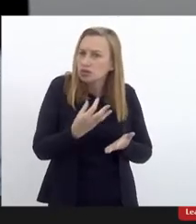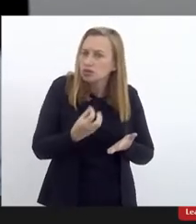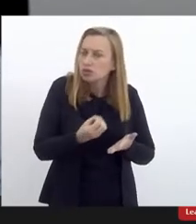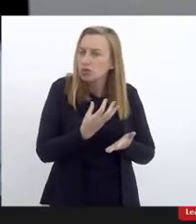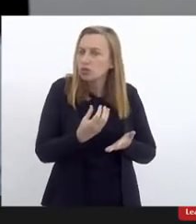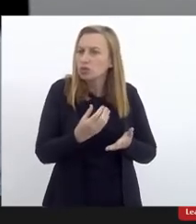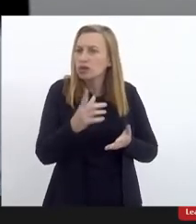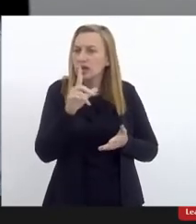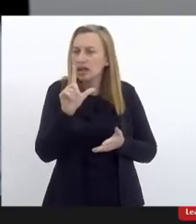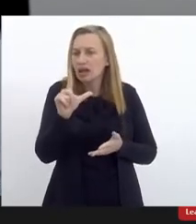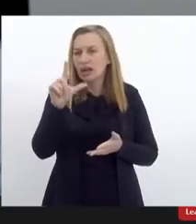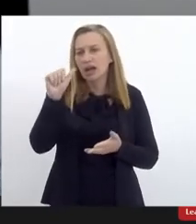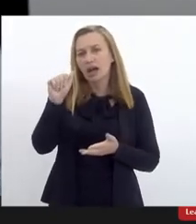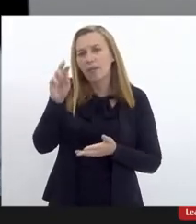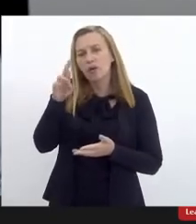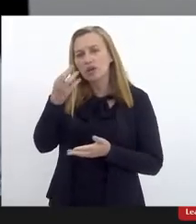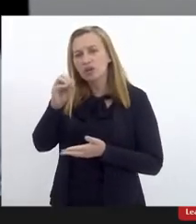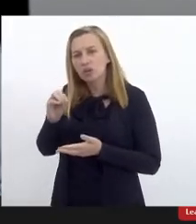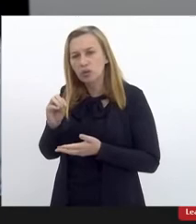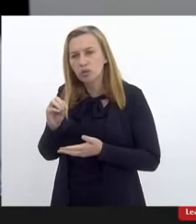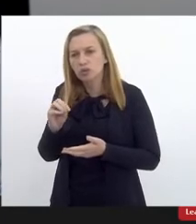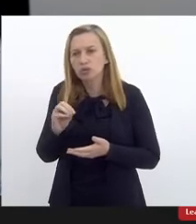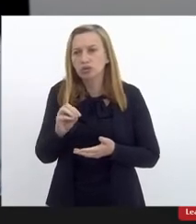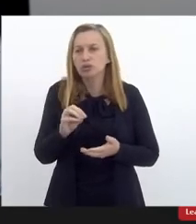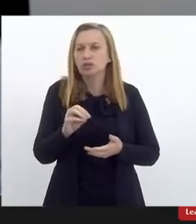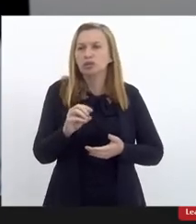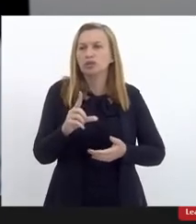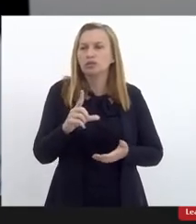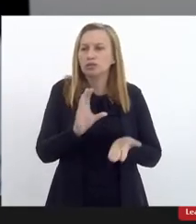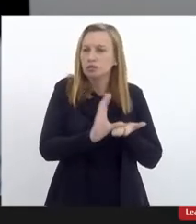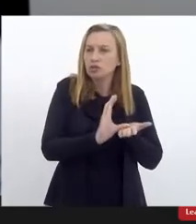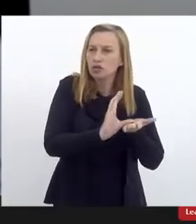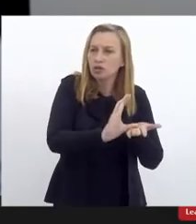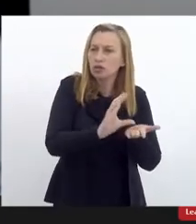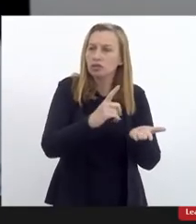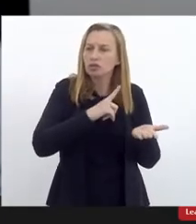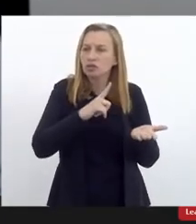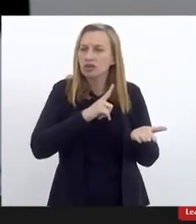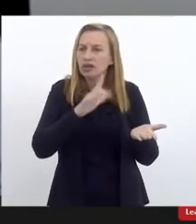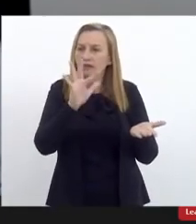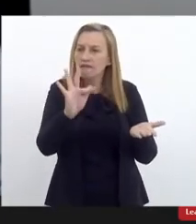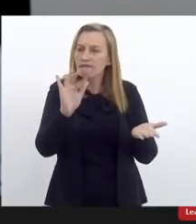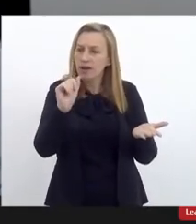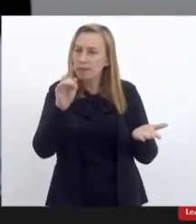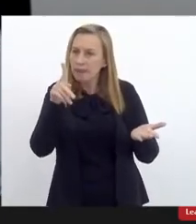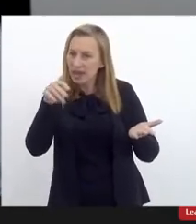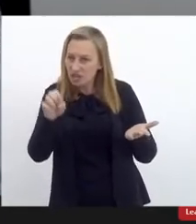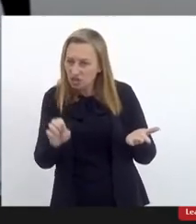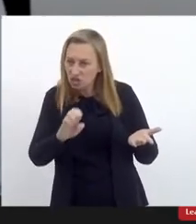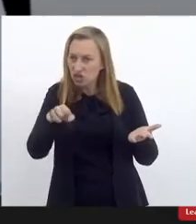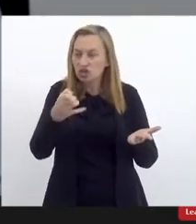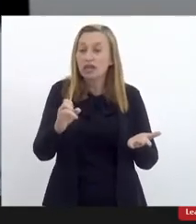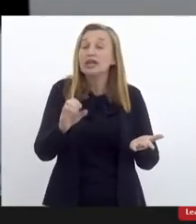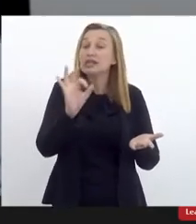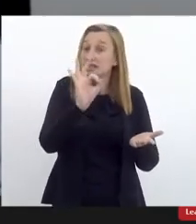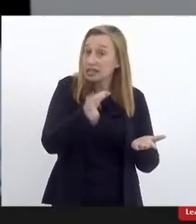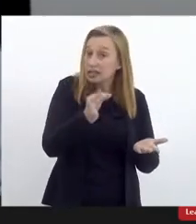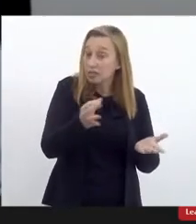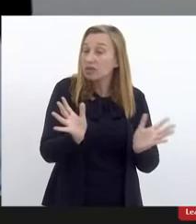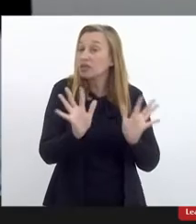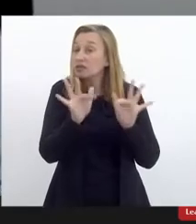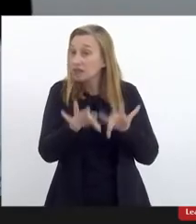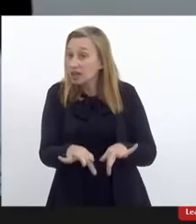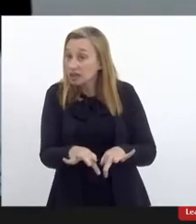dos laboratórios, né, que contou com recursos da FAPERJ, se ele de fato foi concluído e se